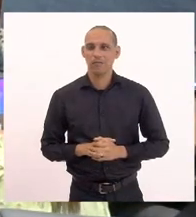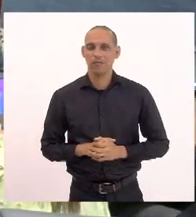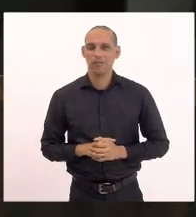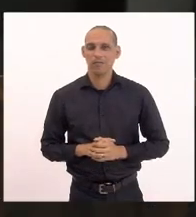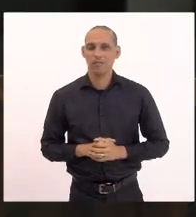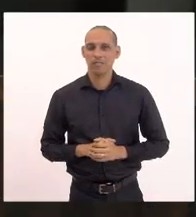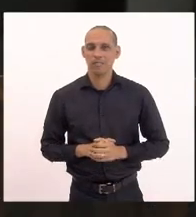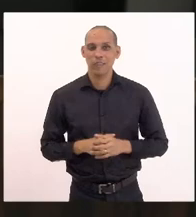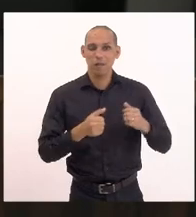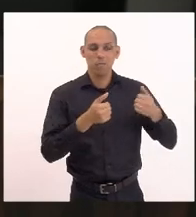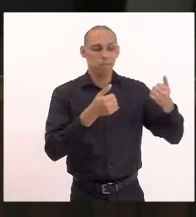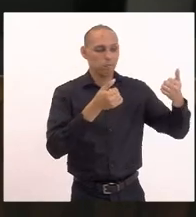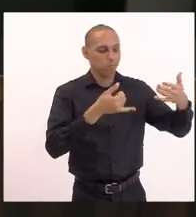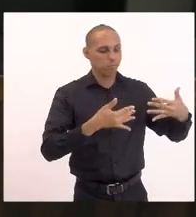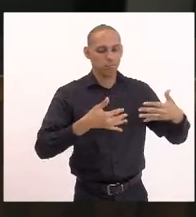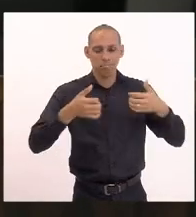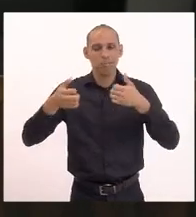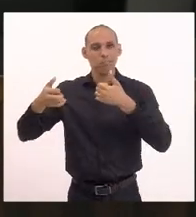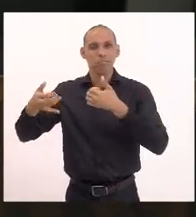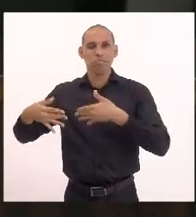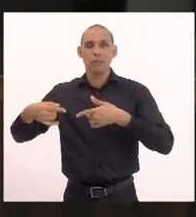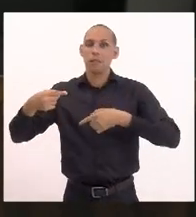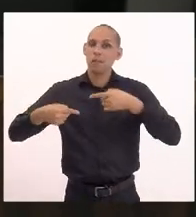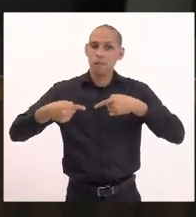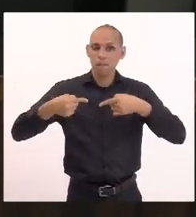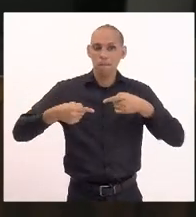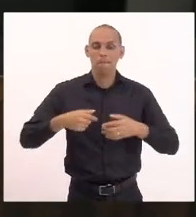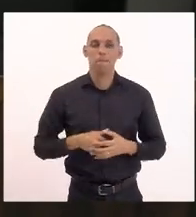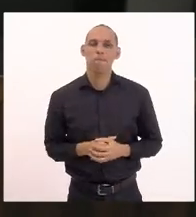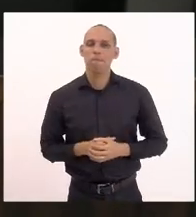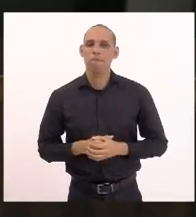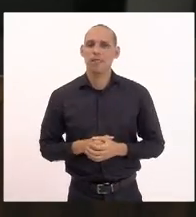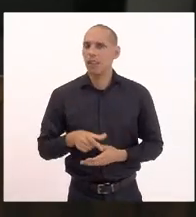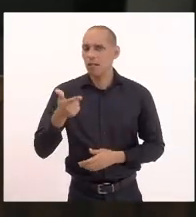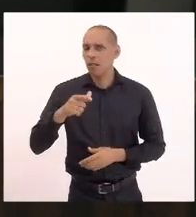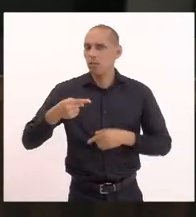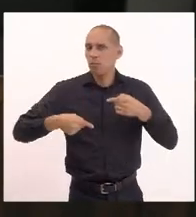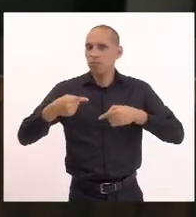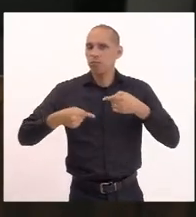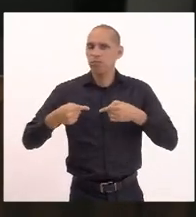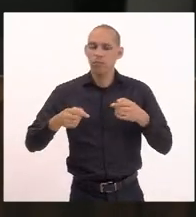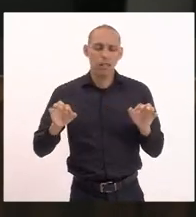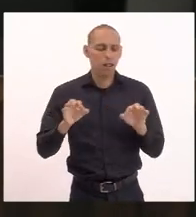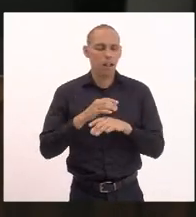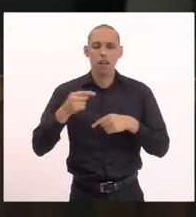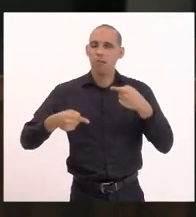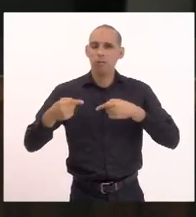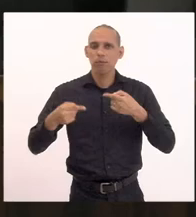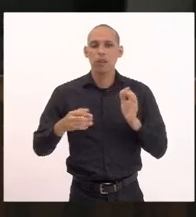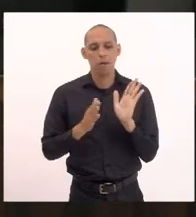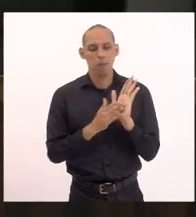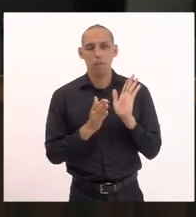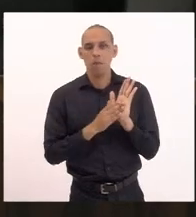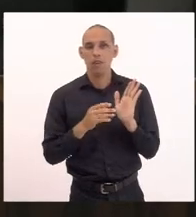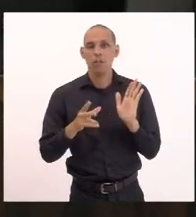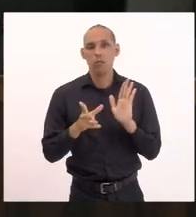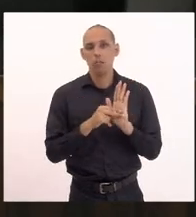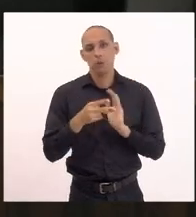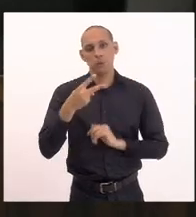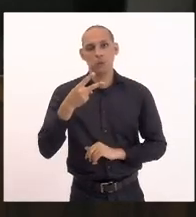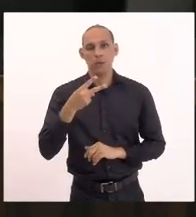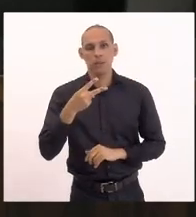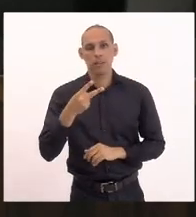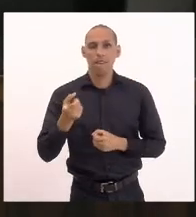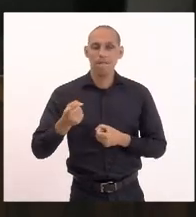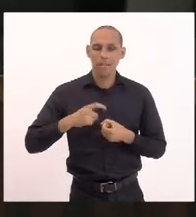Os pareceres emitidos em discussão. Não havendo que queira discutir, encerrada a discussão, a presente proposta recebeu duas emendas e